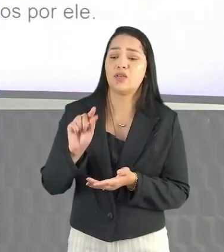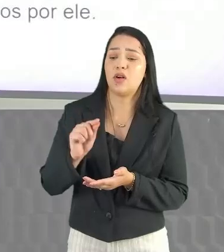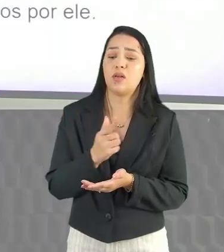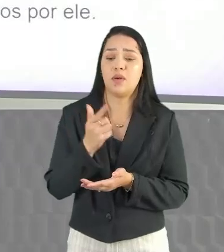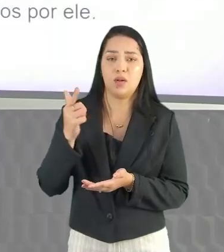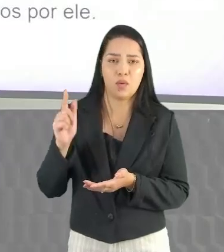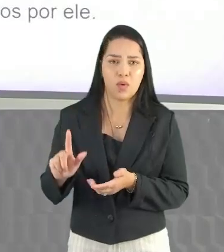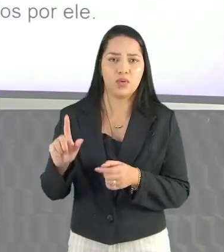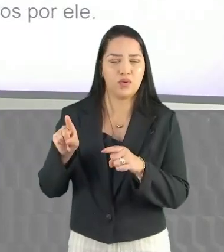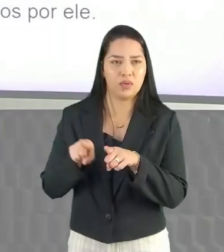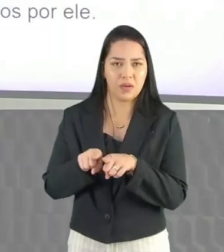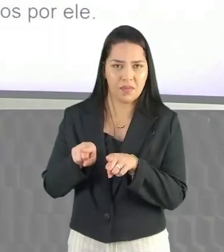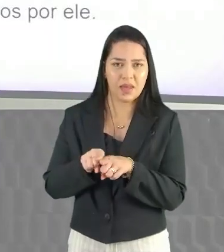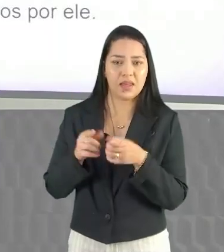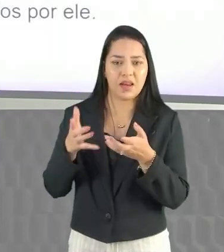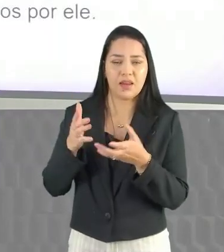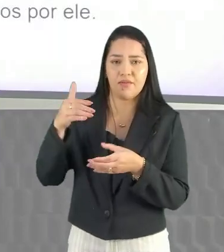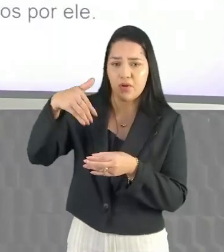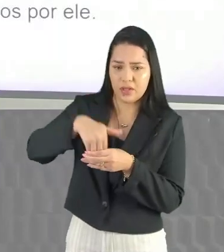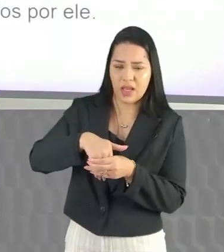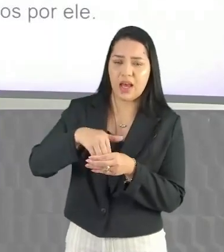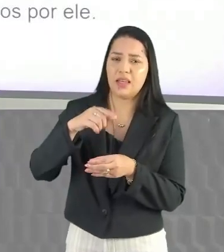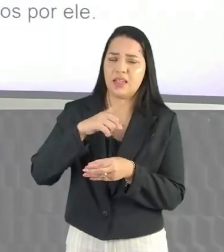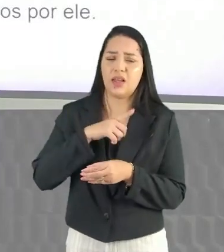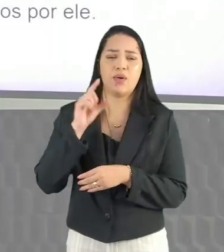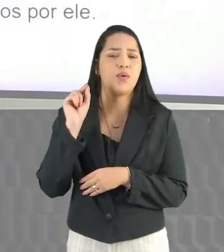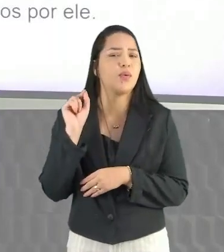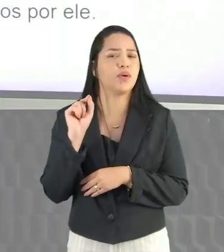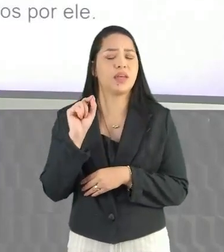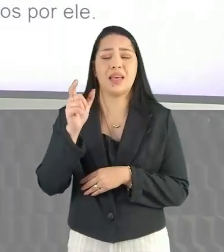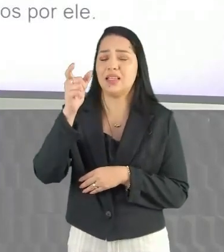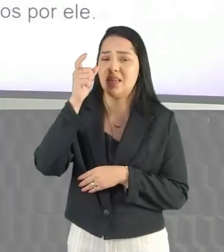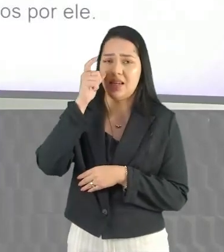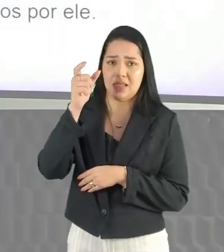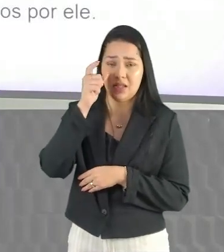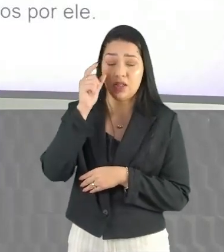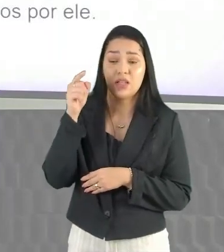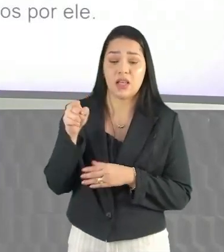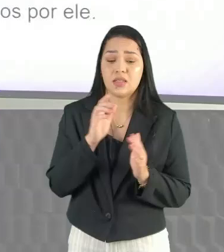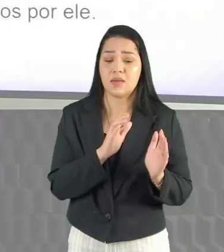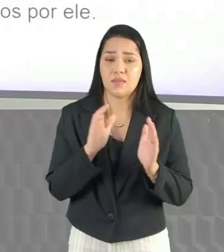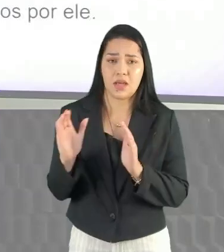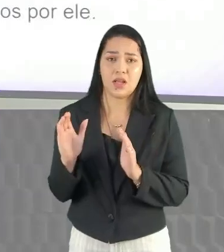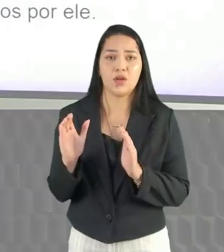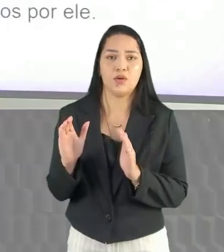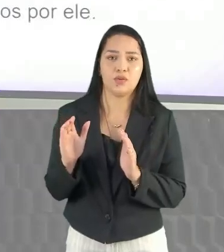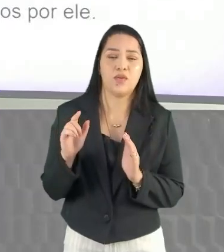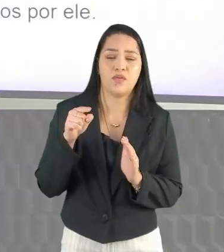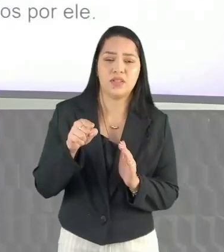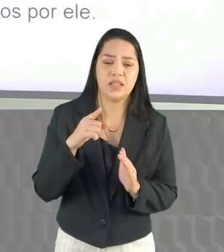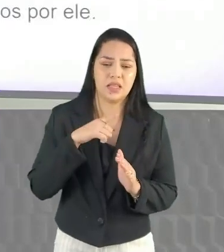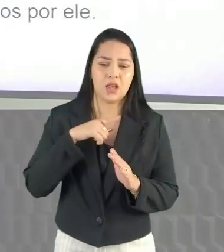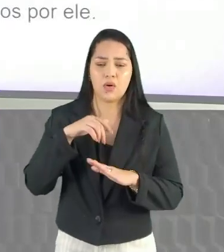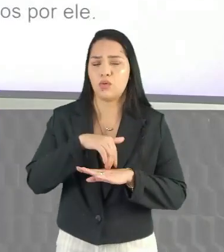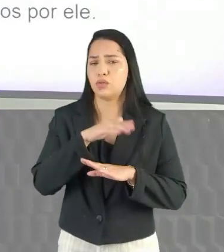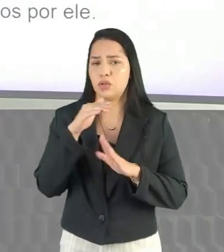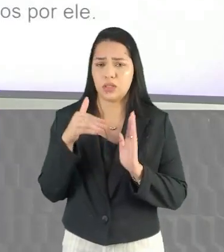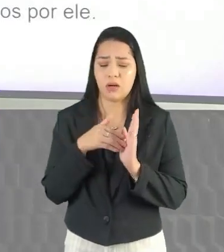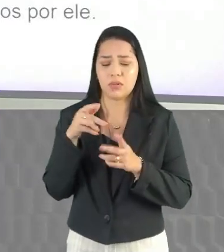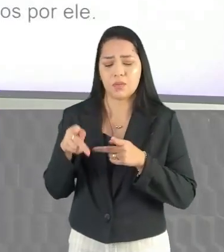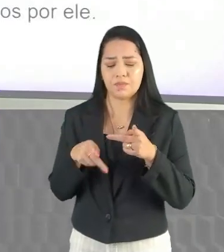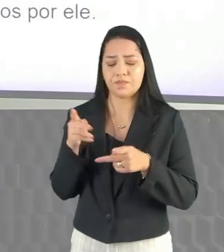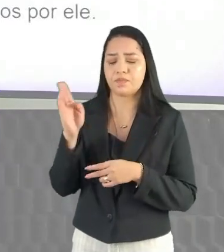pelo eleitor em quem ele votar. E aí, gente, tem um ponto interessante desse período. Você tinha um total, né, da